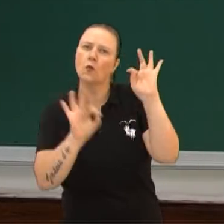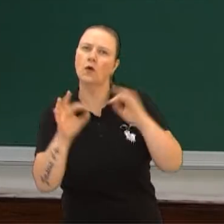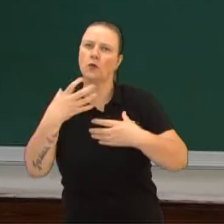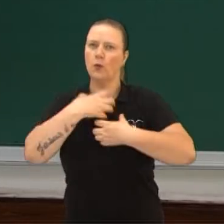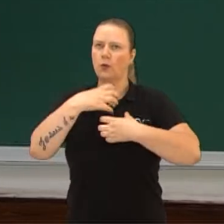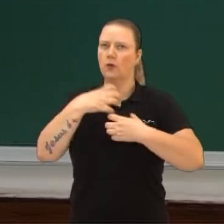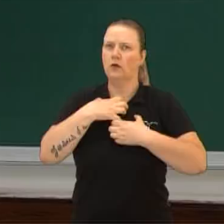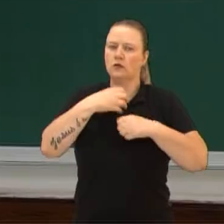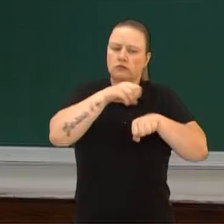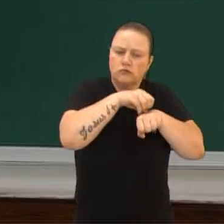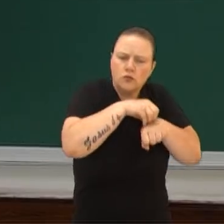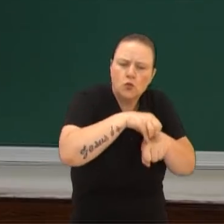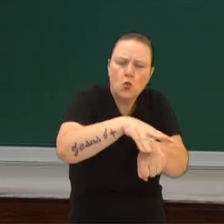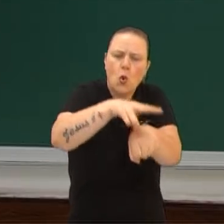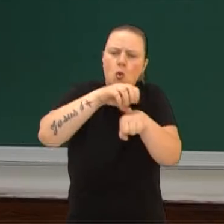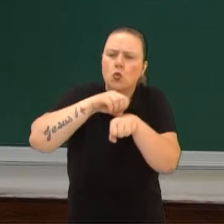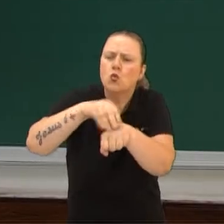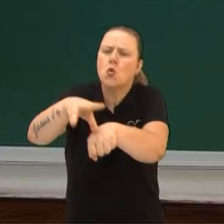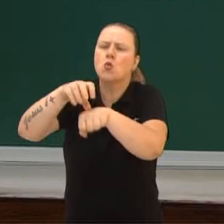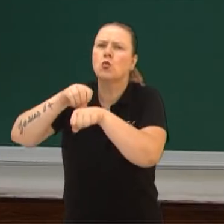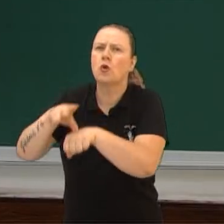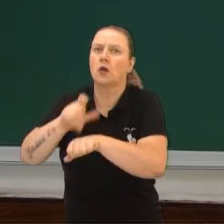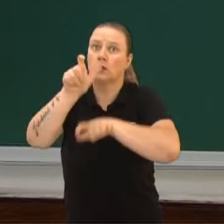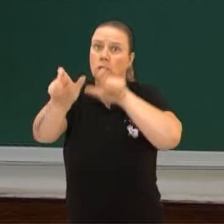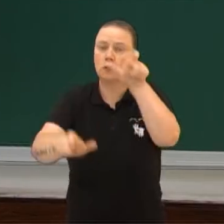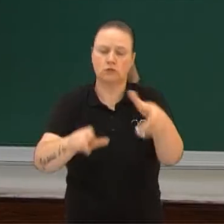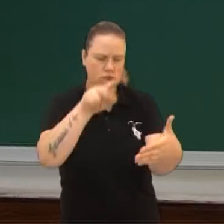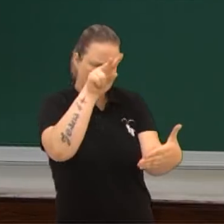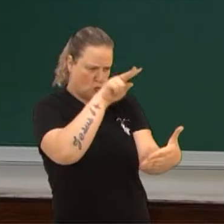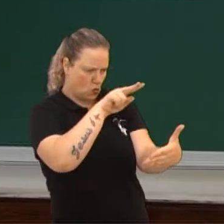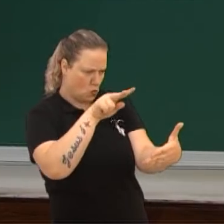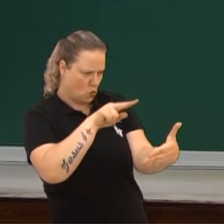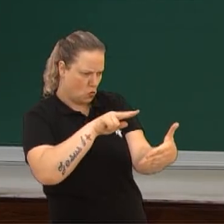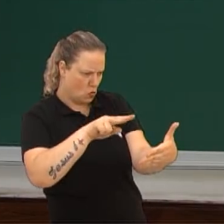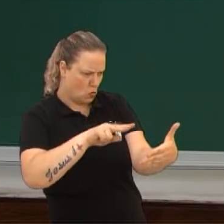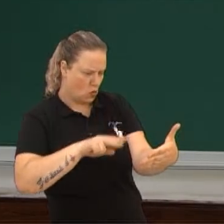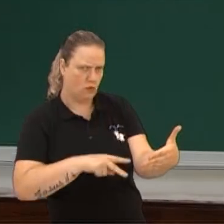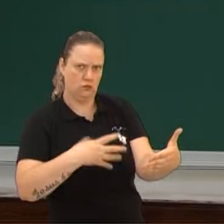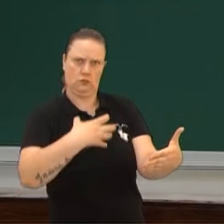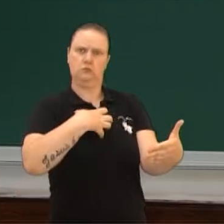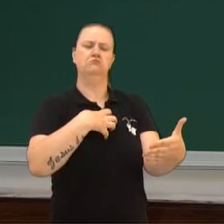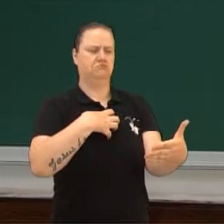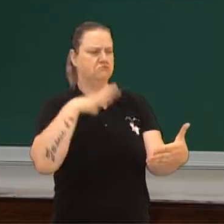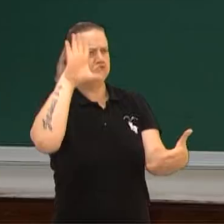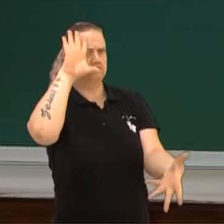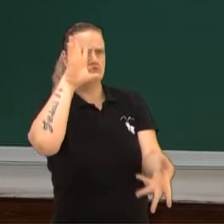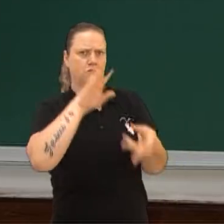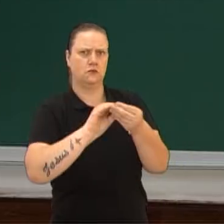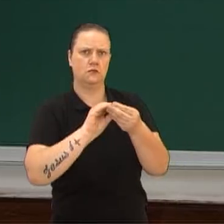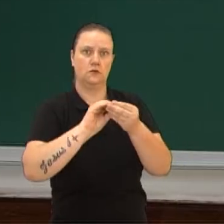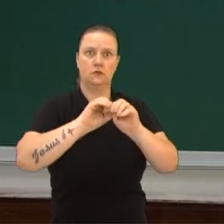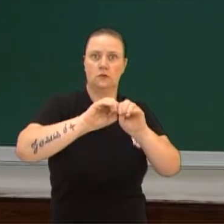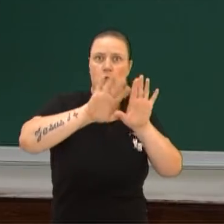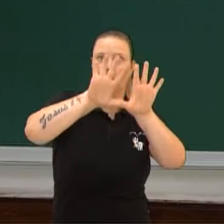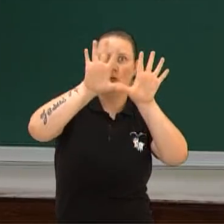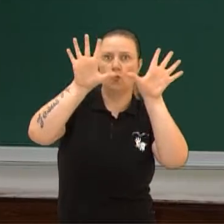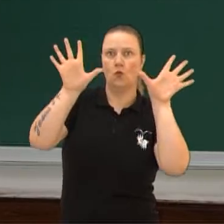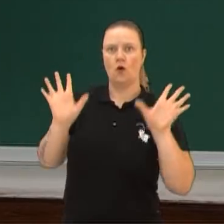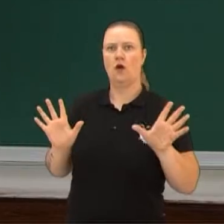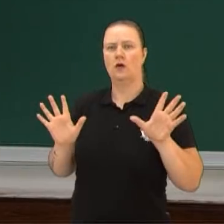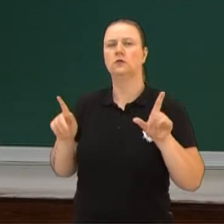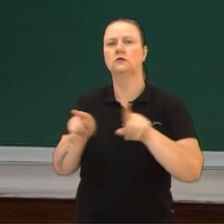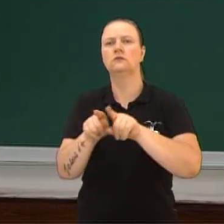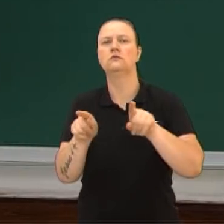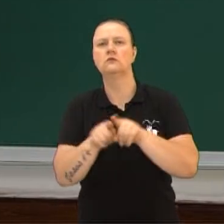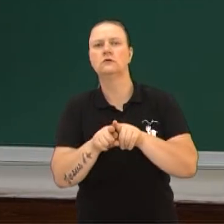para passar para o leitor, né, para a pessoa que está visualizando esse dado, de uma forma, né, mais clara, mais visual,